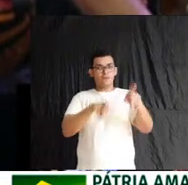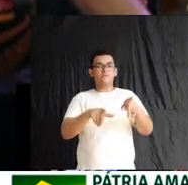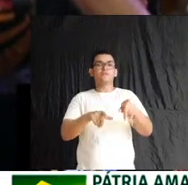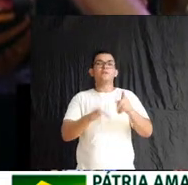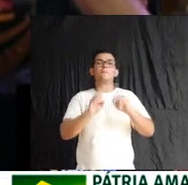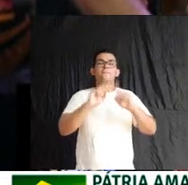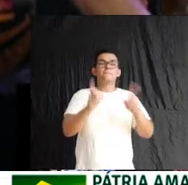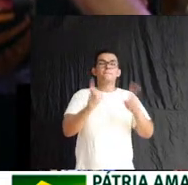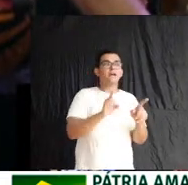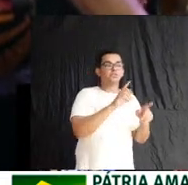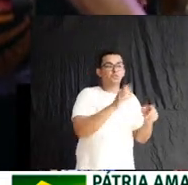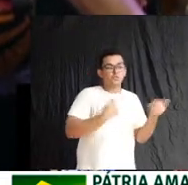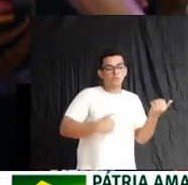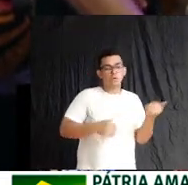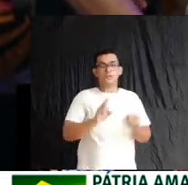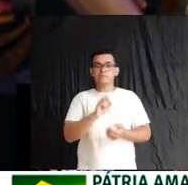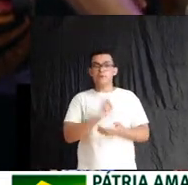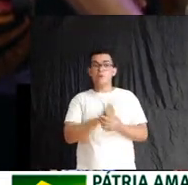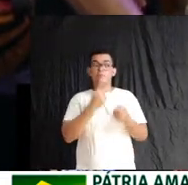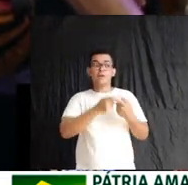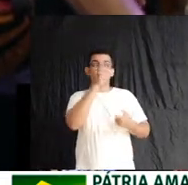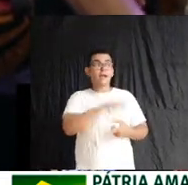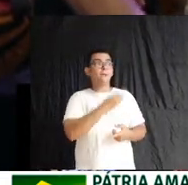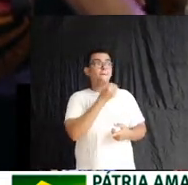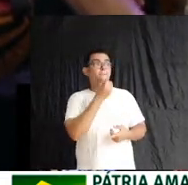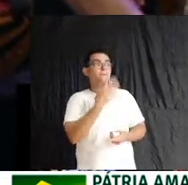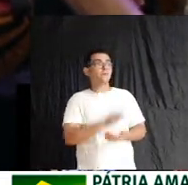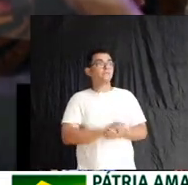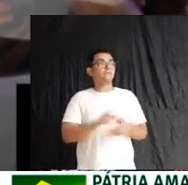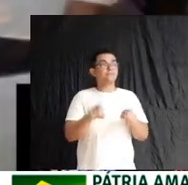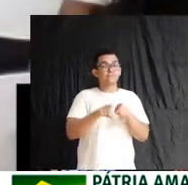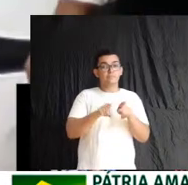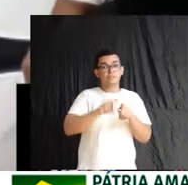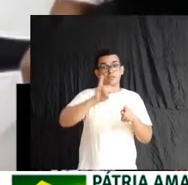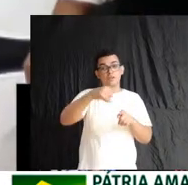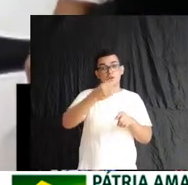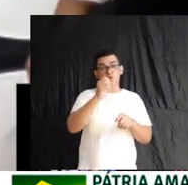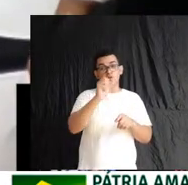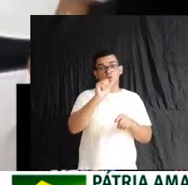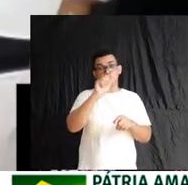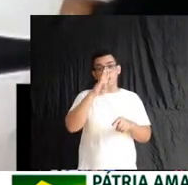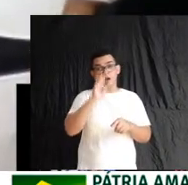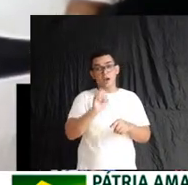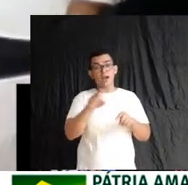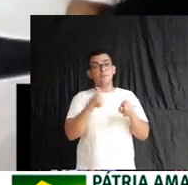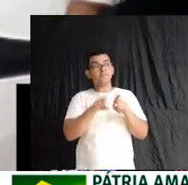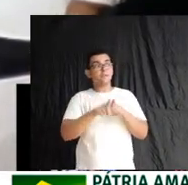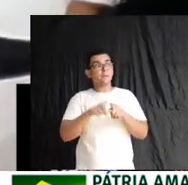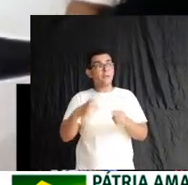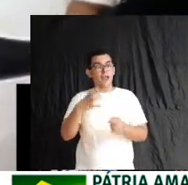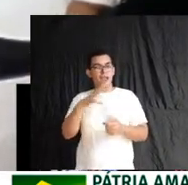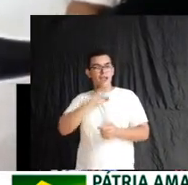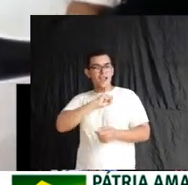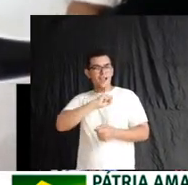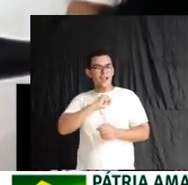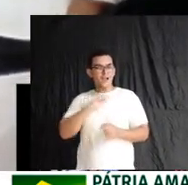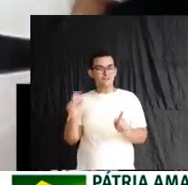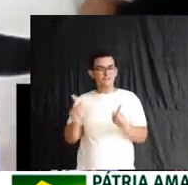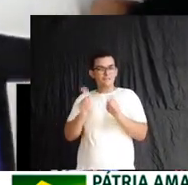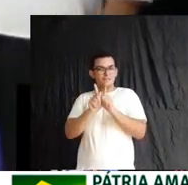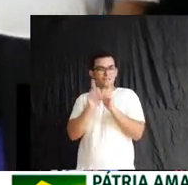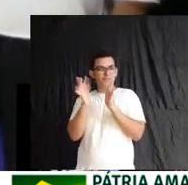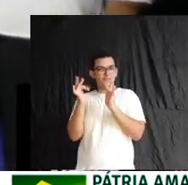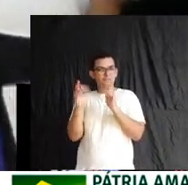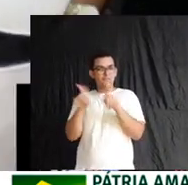tocando não, porque os caras são bons. Joab, meu companheiro de vida, né? Meu amor,